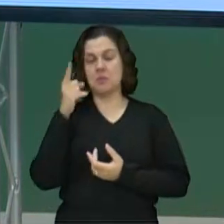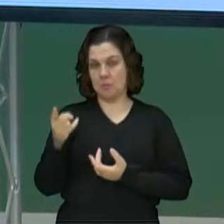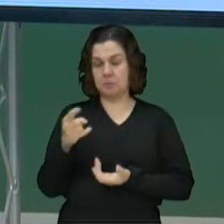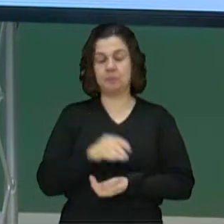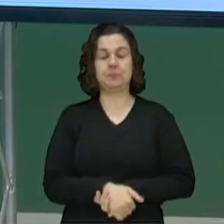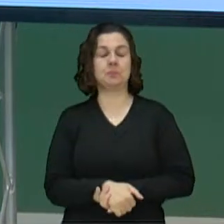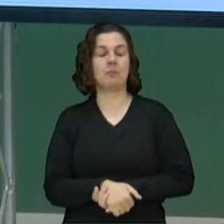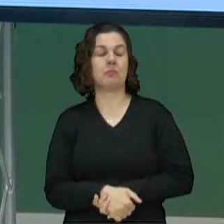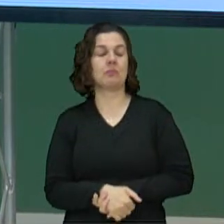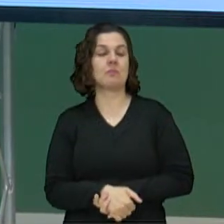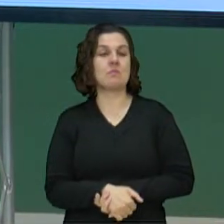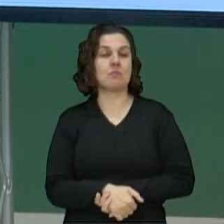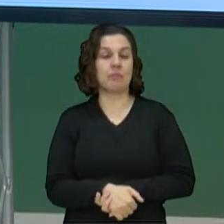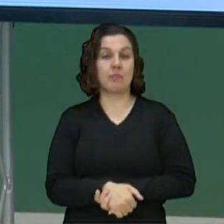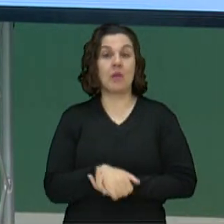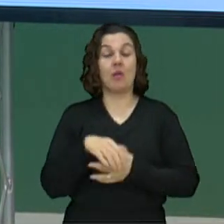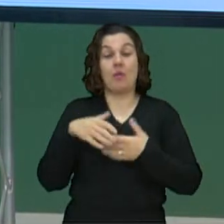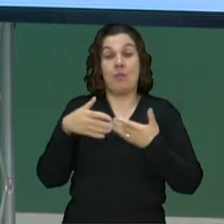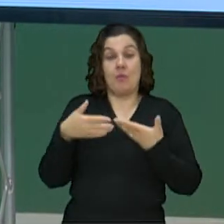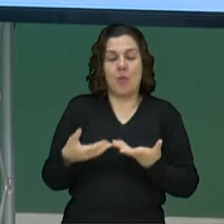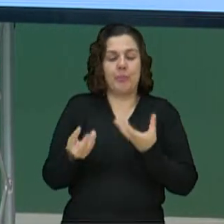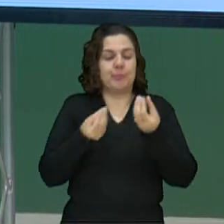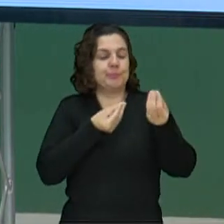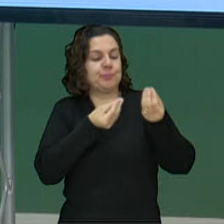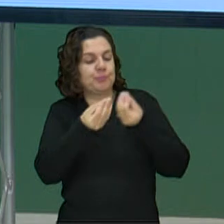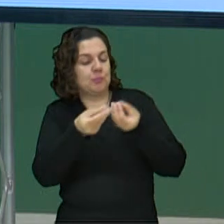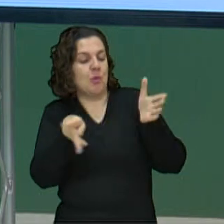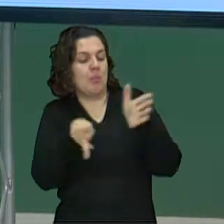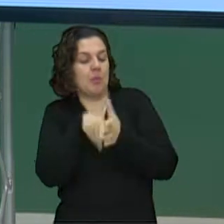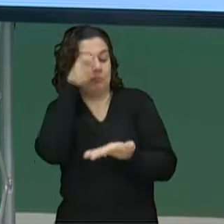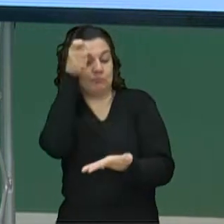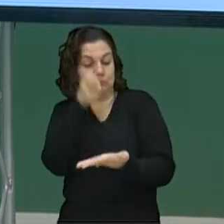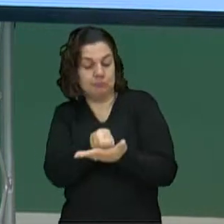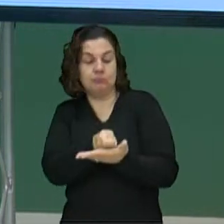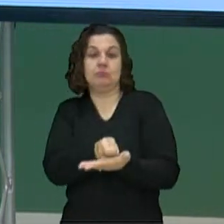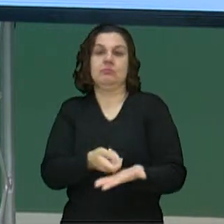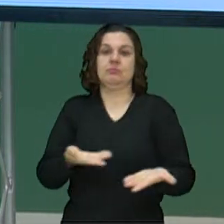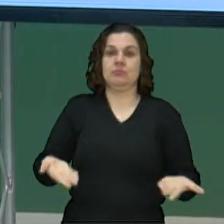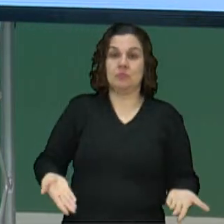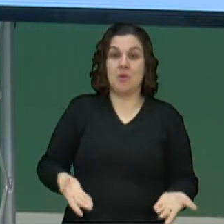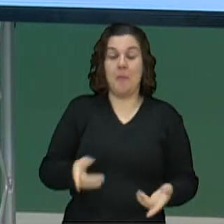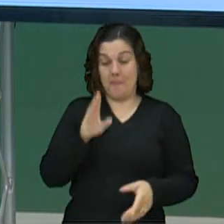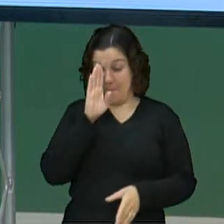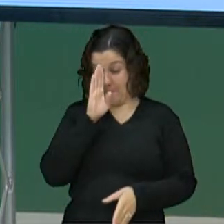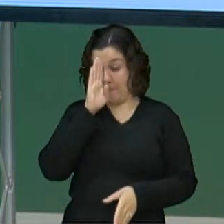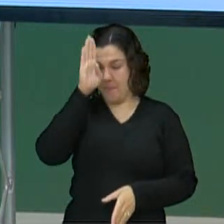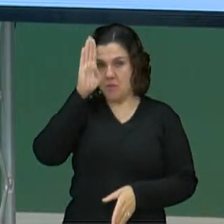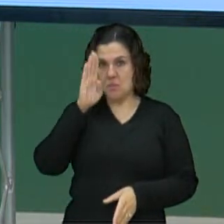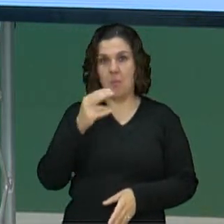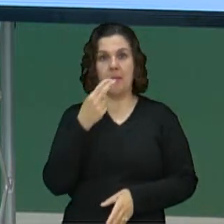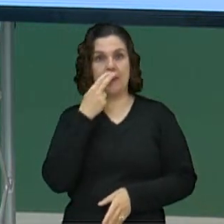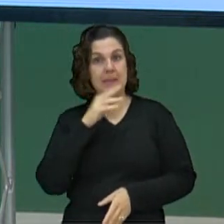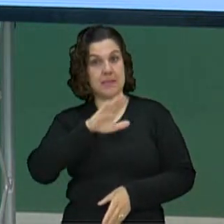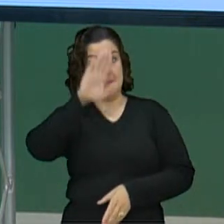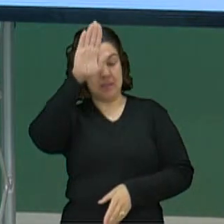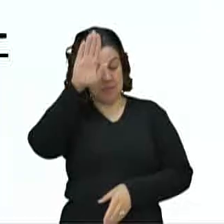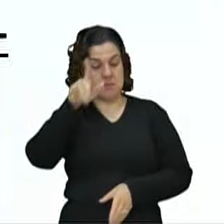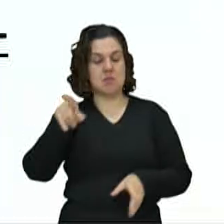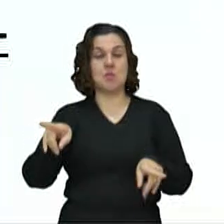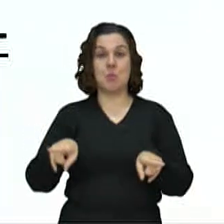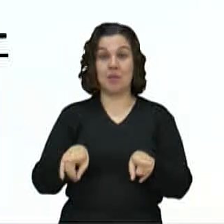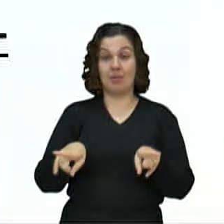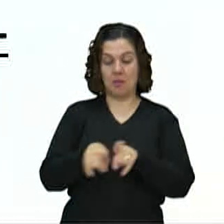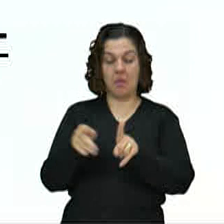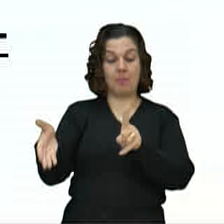Como surgem esses governos totalitários, principalmente o fascismo e o nazismo, que vamos falar?